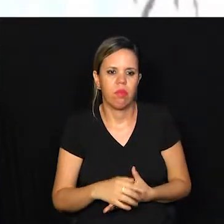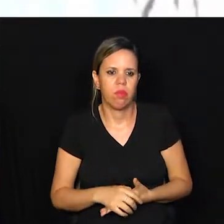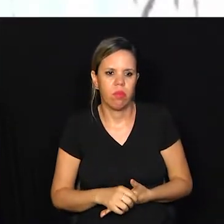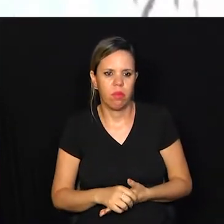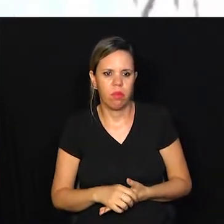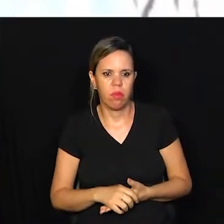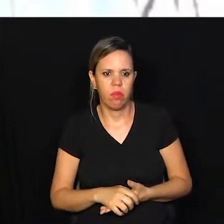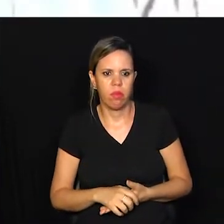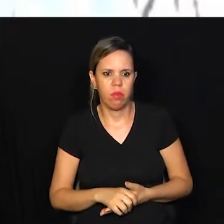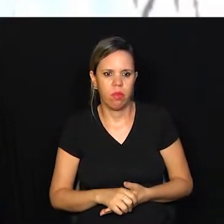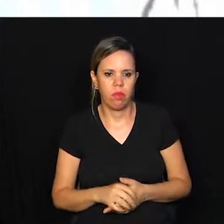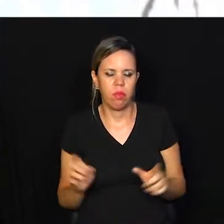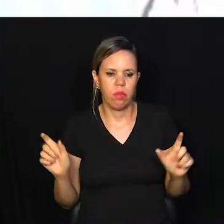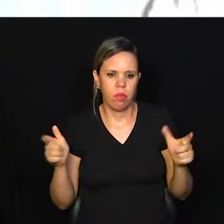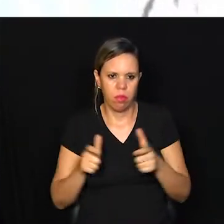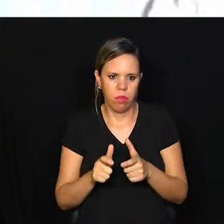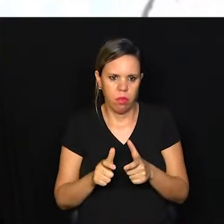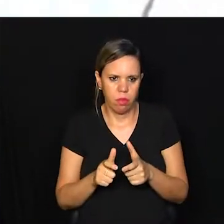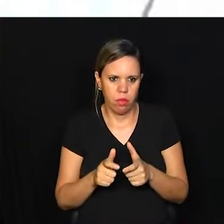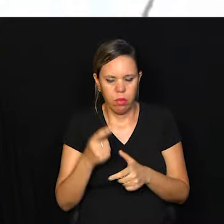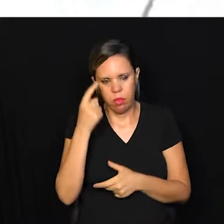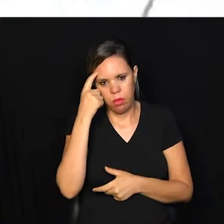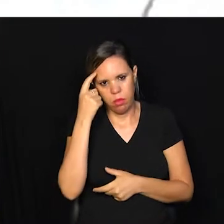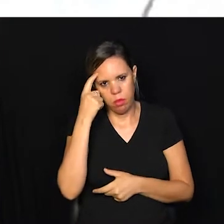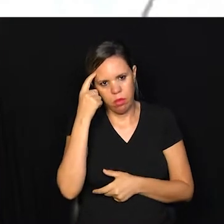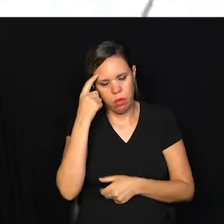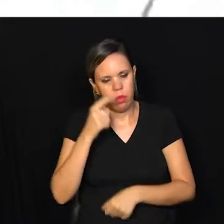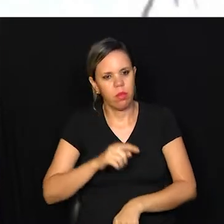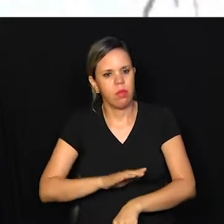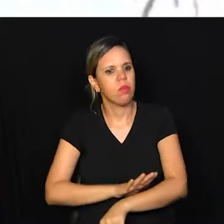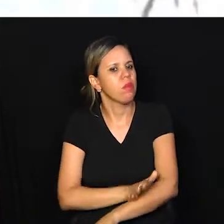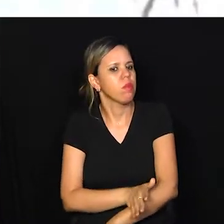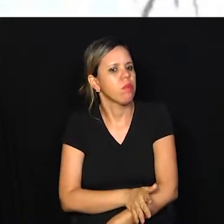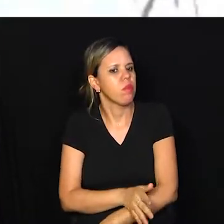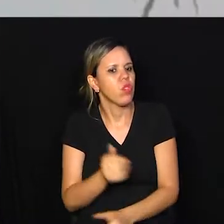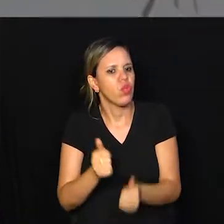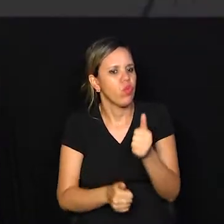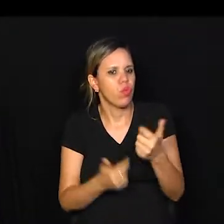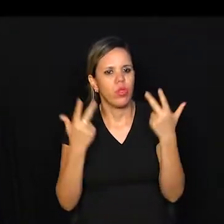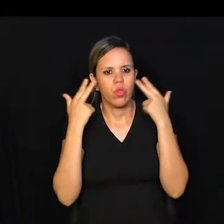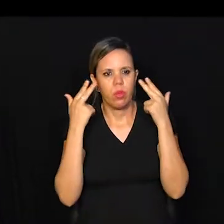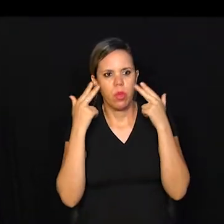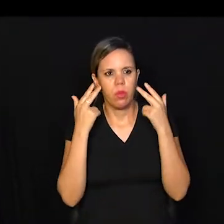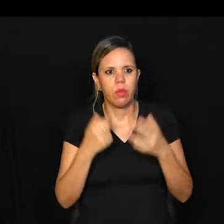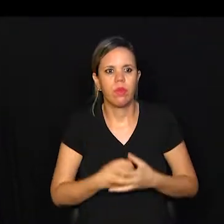Hoje é uma minoria que pensa que racismo no futebol faz parte do jogo.